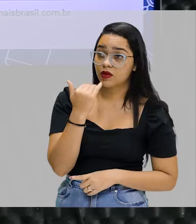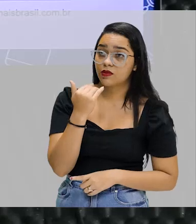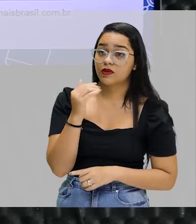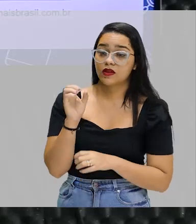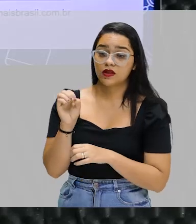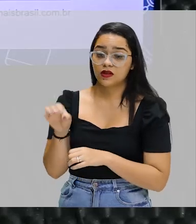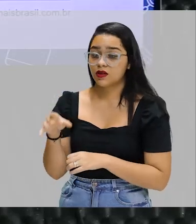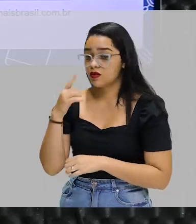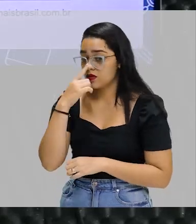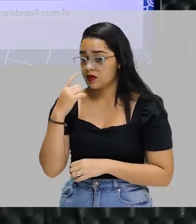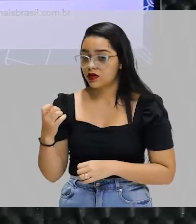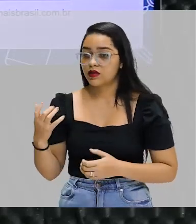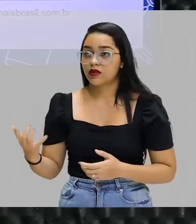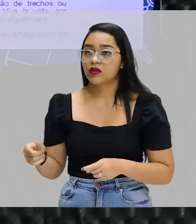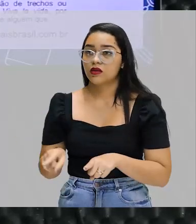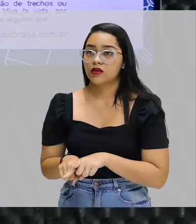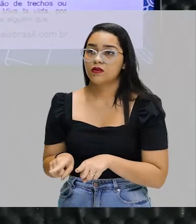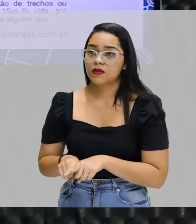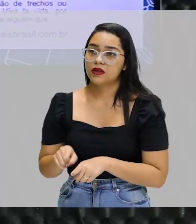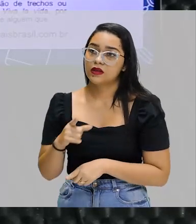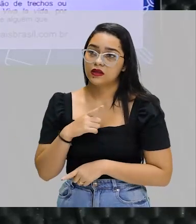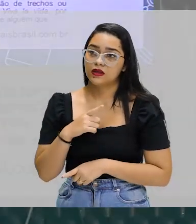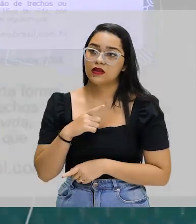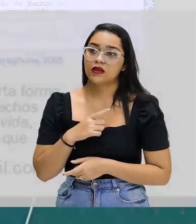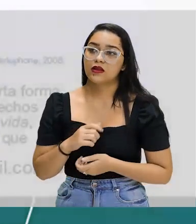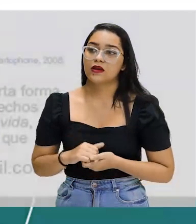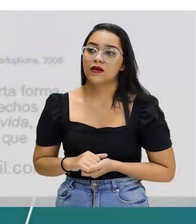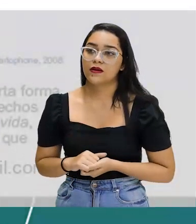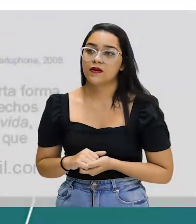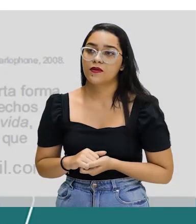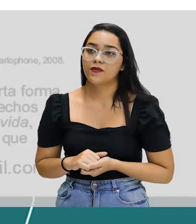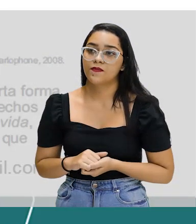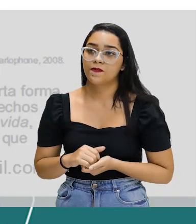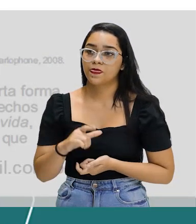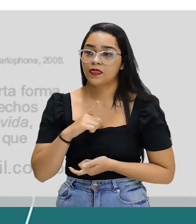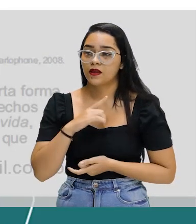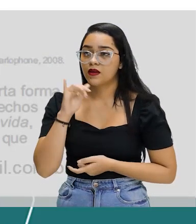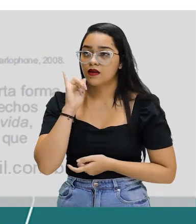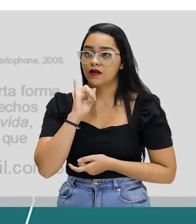é jogada fora. Tá? Então, falando desse desperdício. Aqui